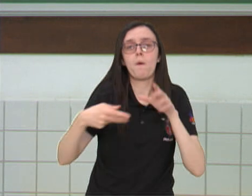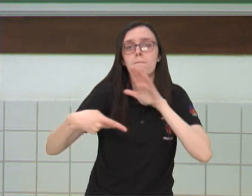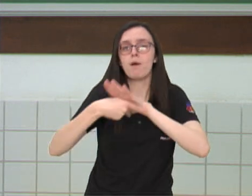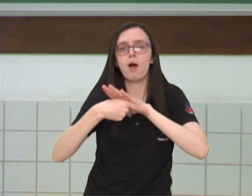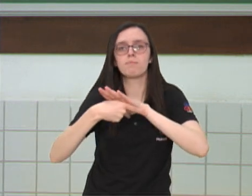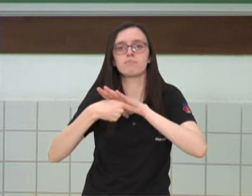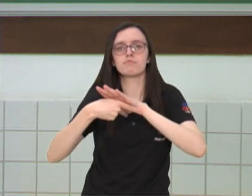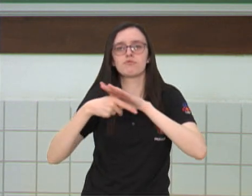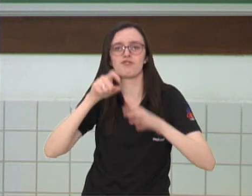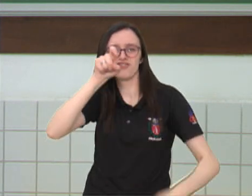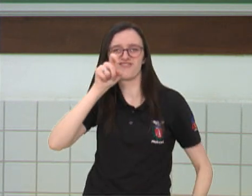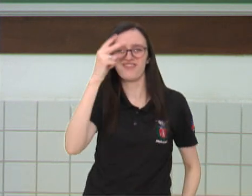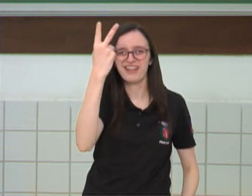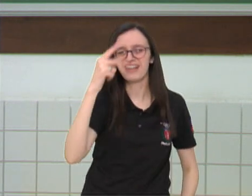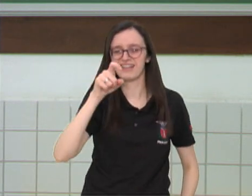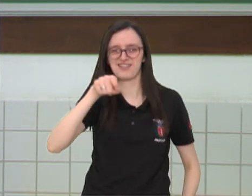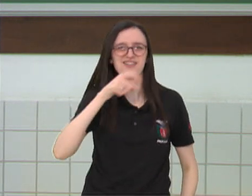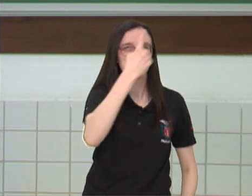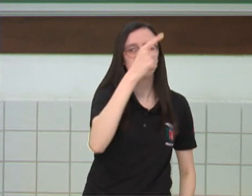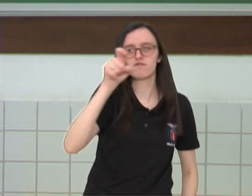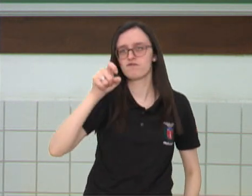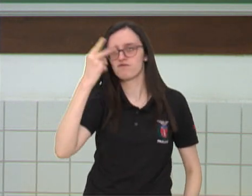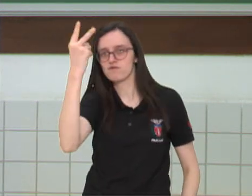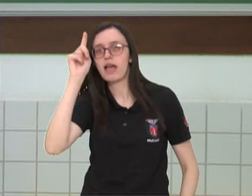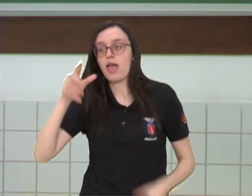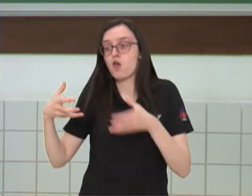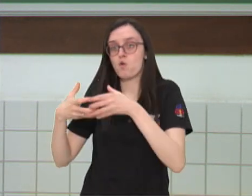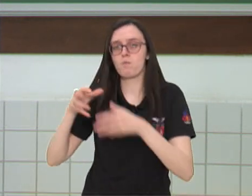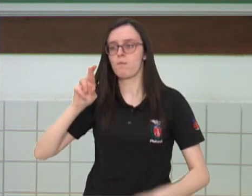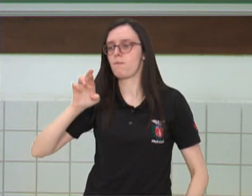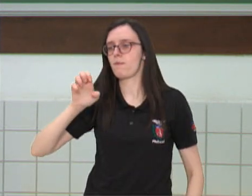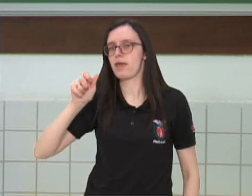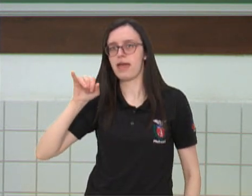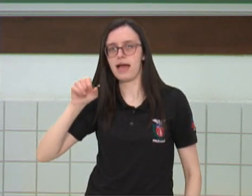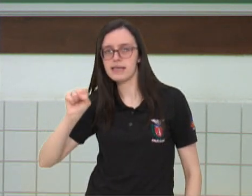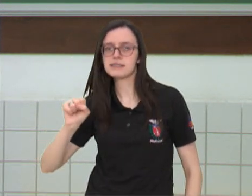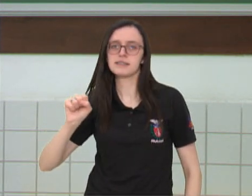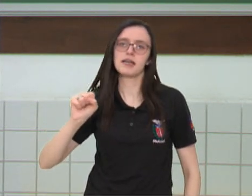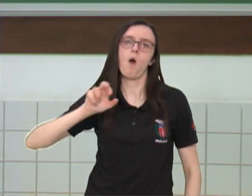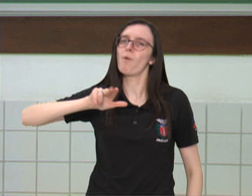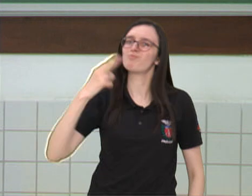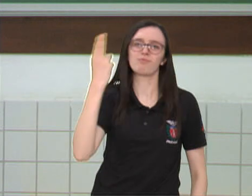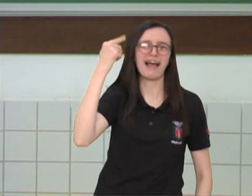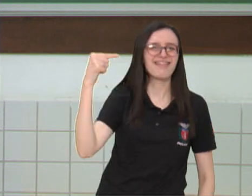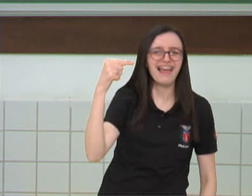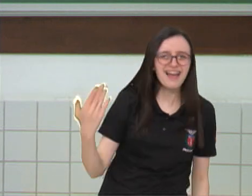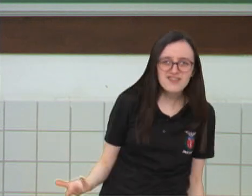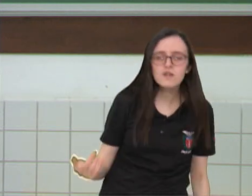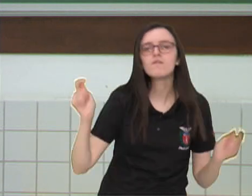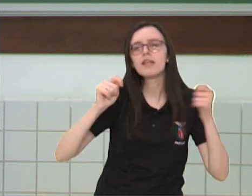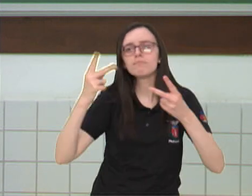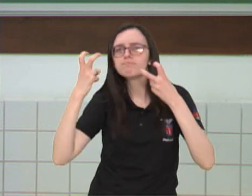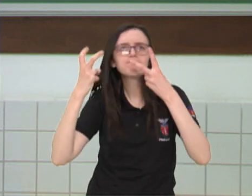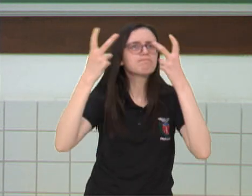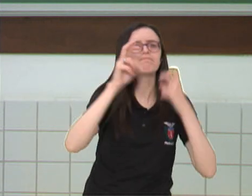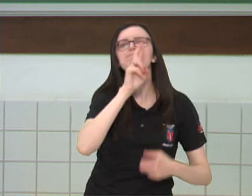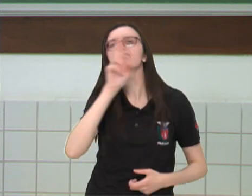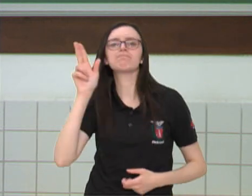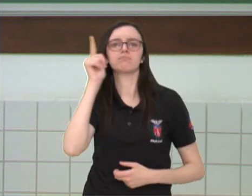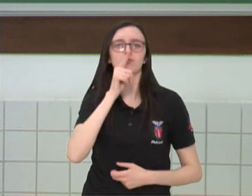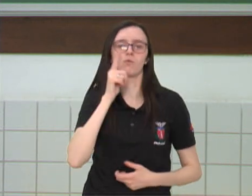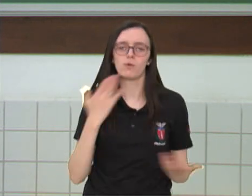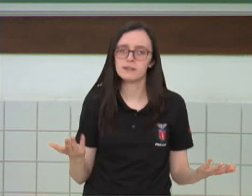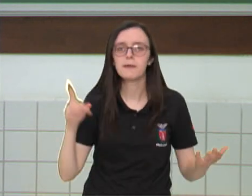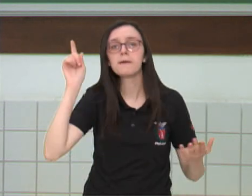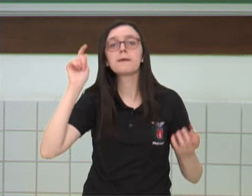ou iguais ou se não tem raiz real. Consegue calcular se existem as raízes reais, consegue calcular o x', o x2'.